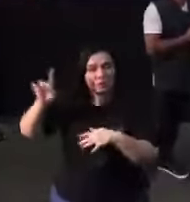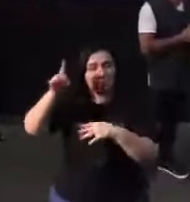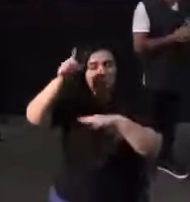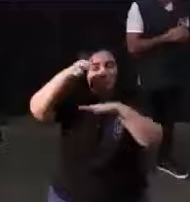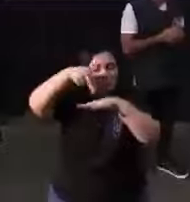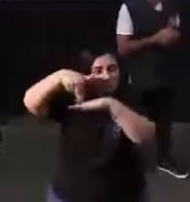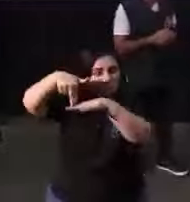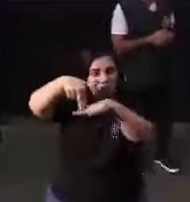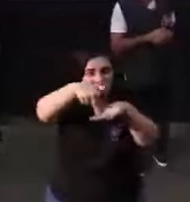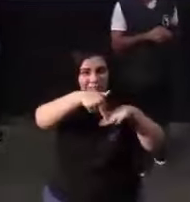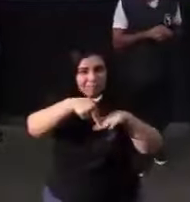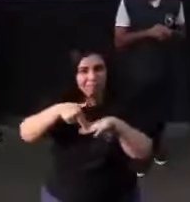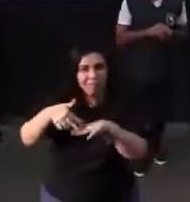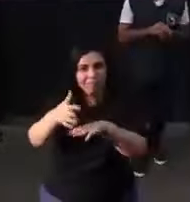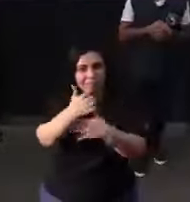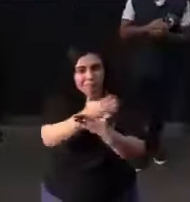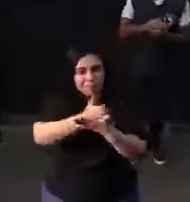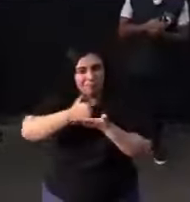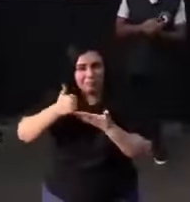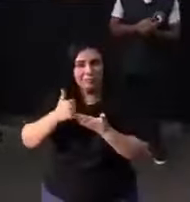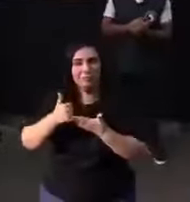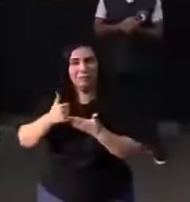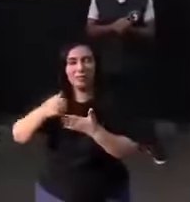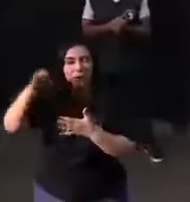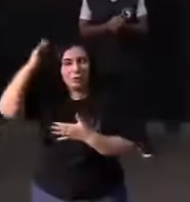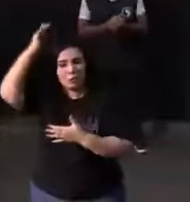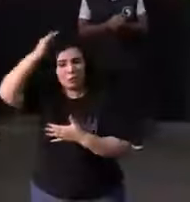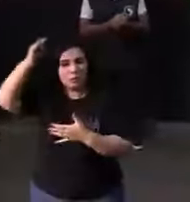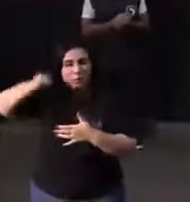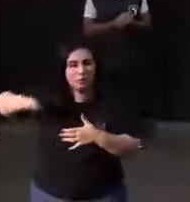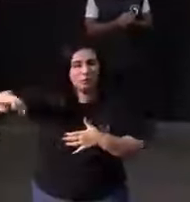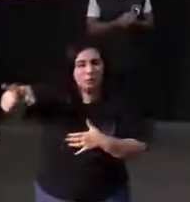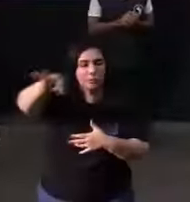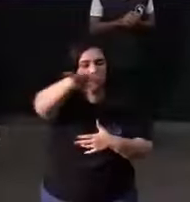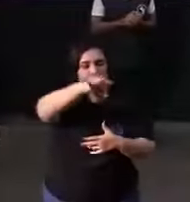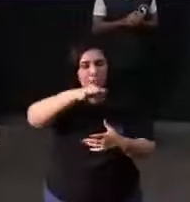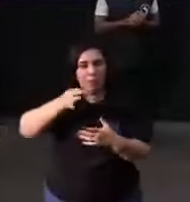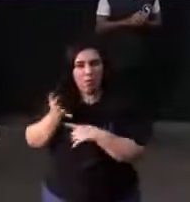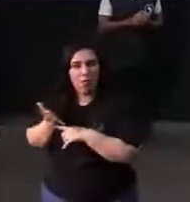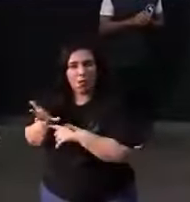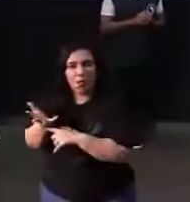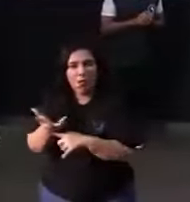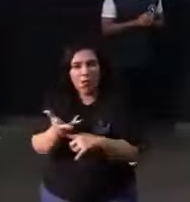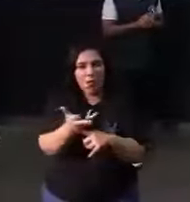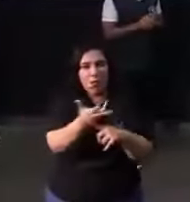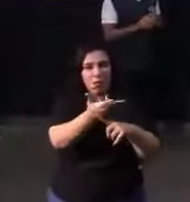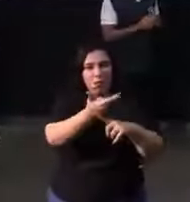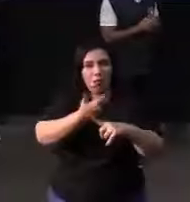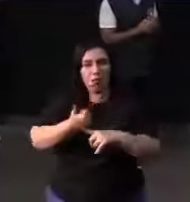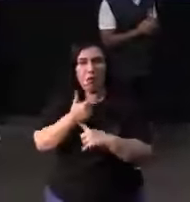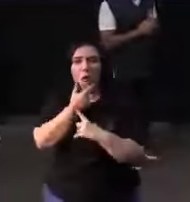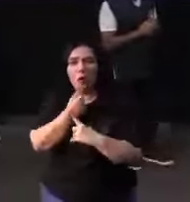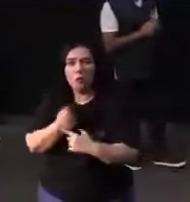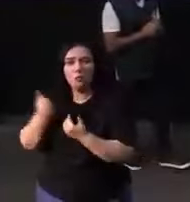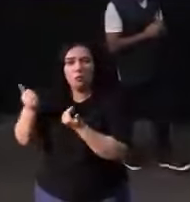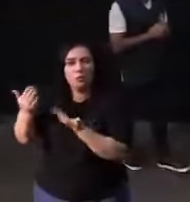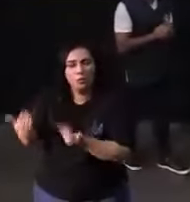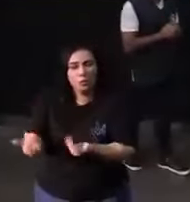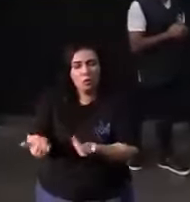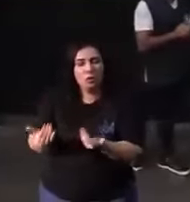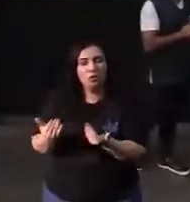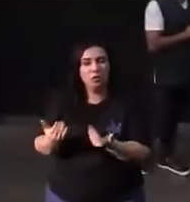no nosso meio, convencendo homens, mulheres e jovens do pecado, da justiça e do juízo. E